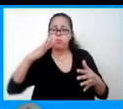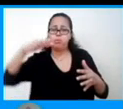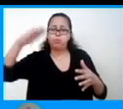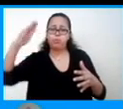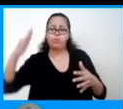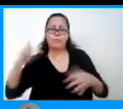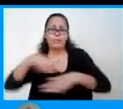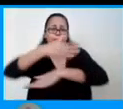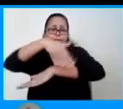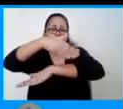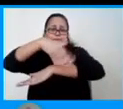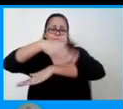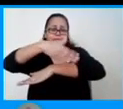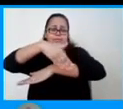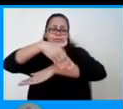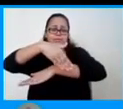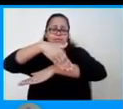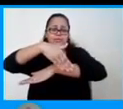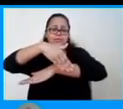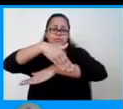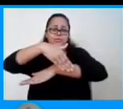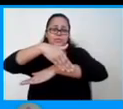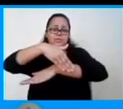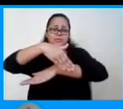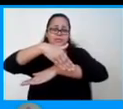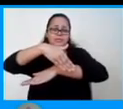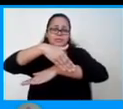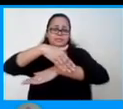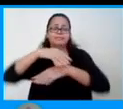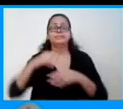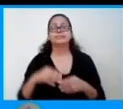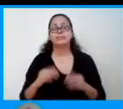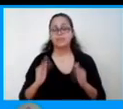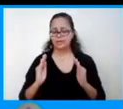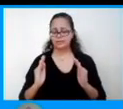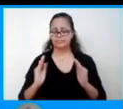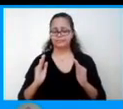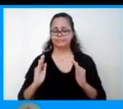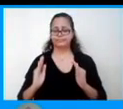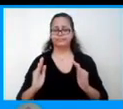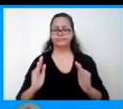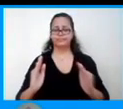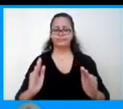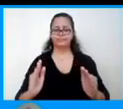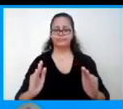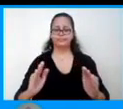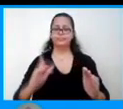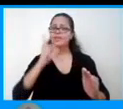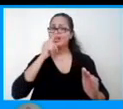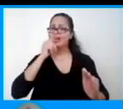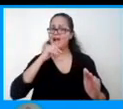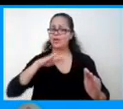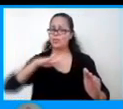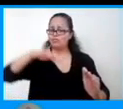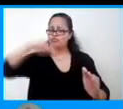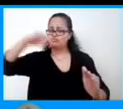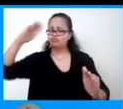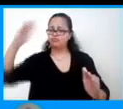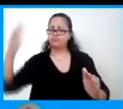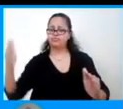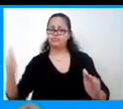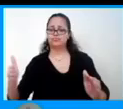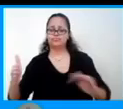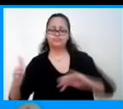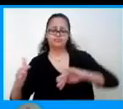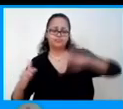das várzeas dos rios, que são essas laterais, as margens aí dos rios, com a construção de moradias e vias de circulação.